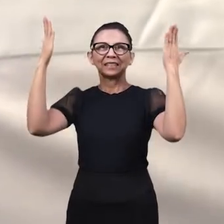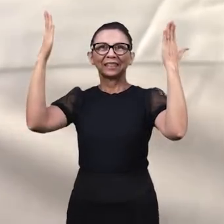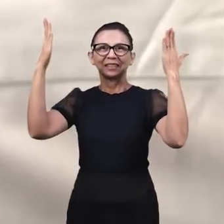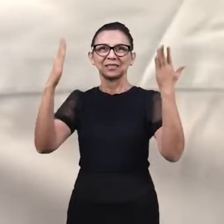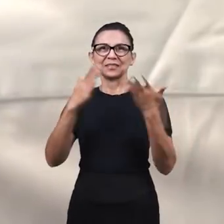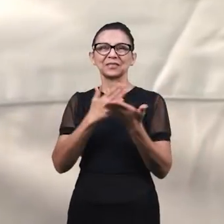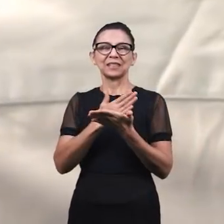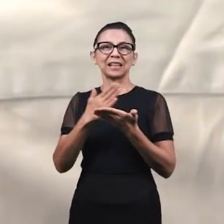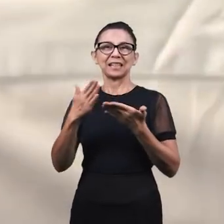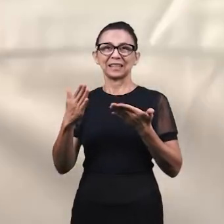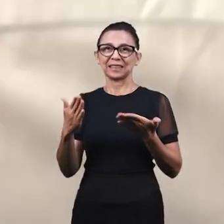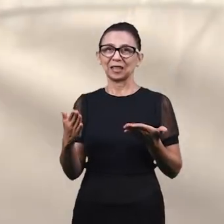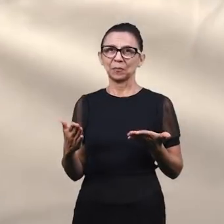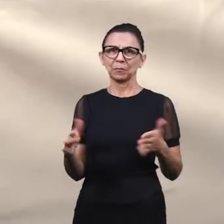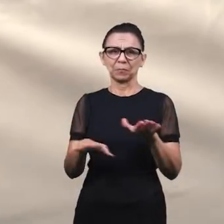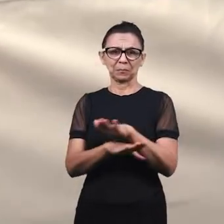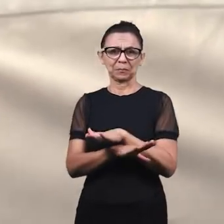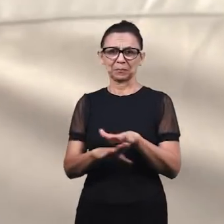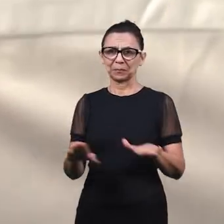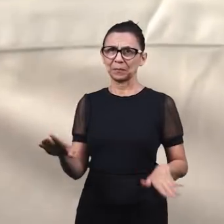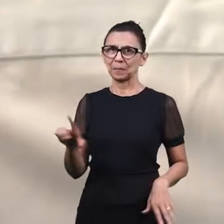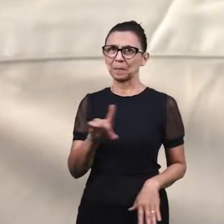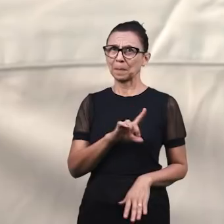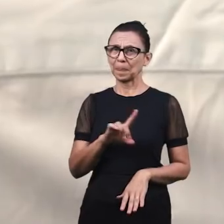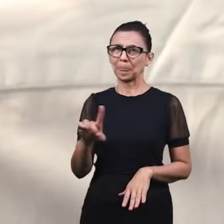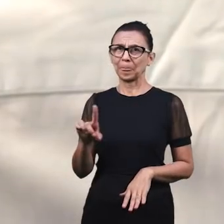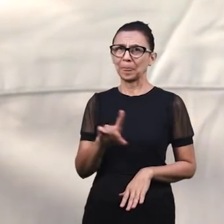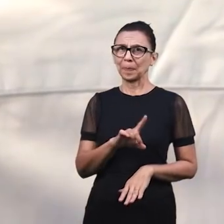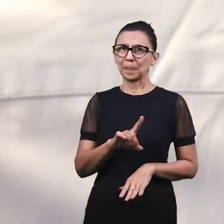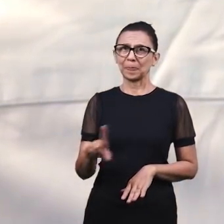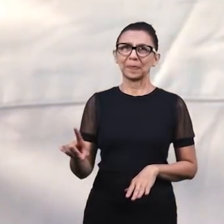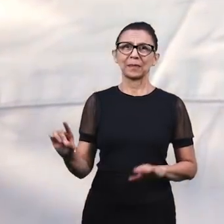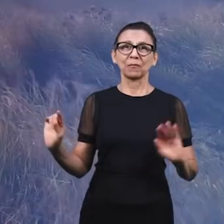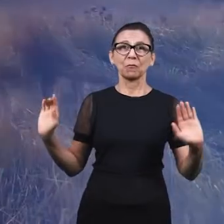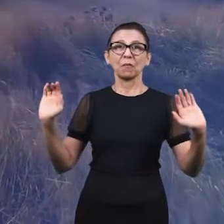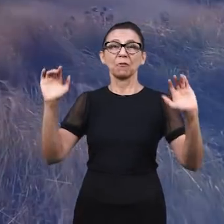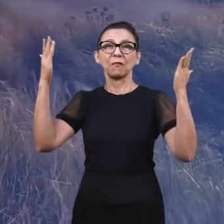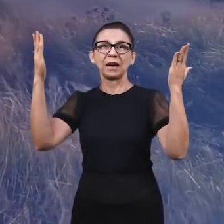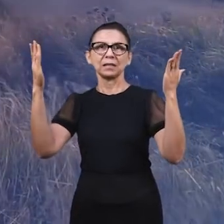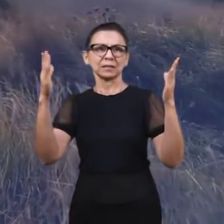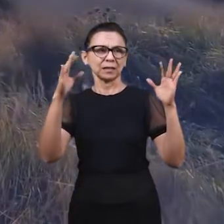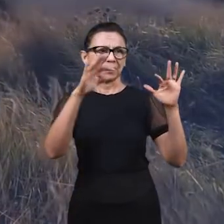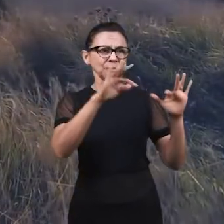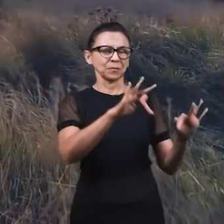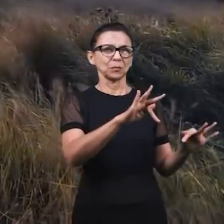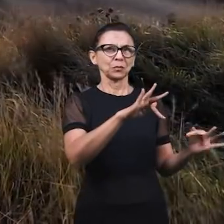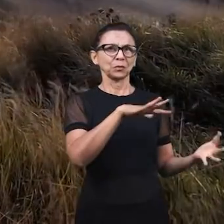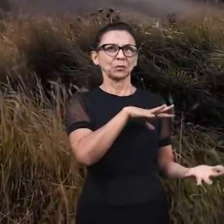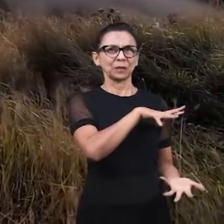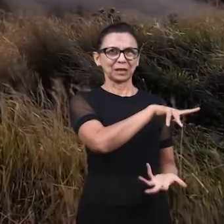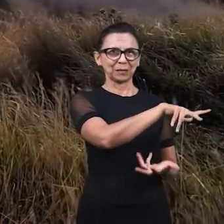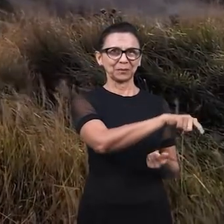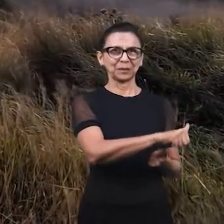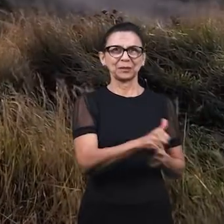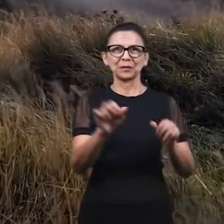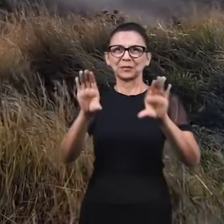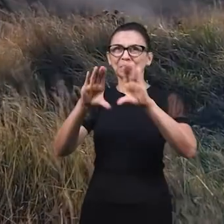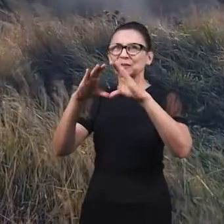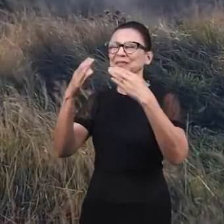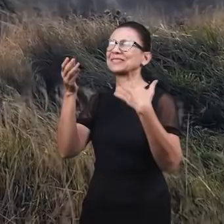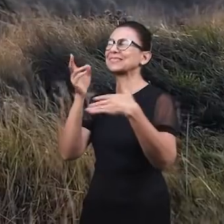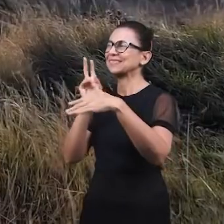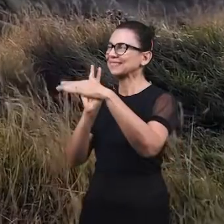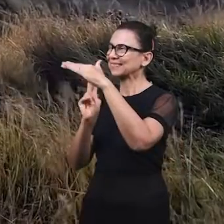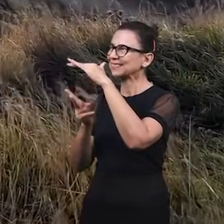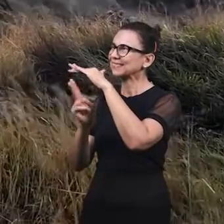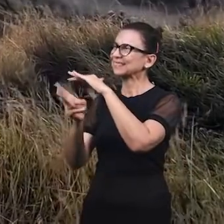meu povo, que a festa não vai acabar. Quando finar na